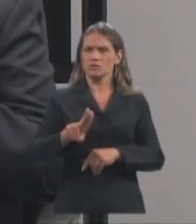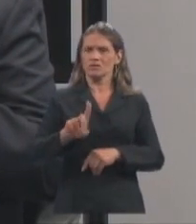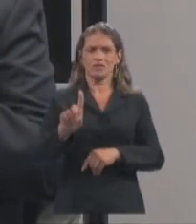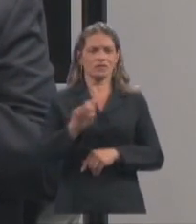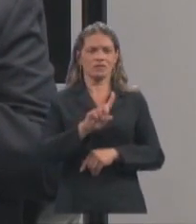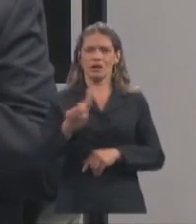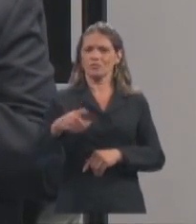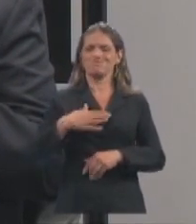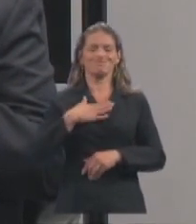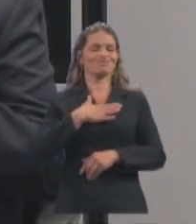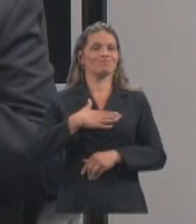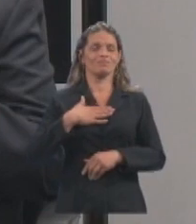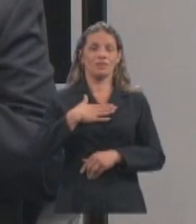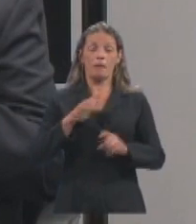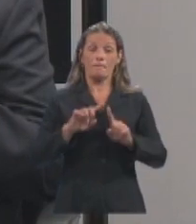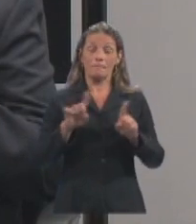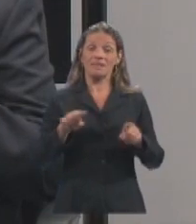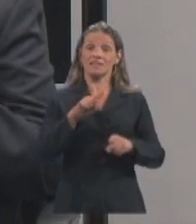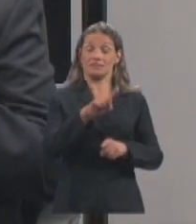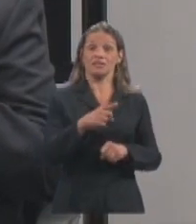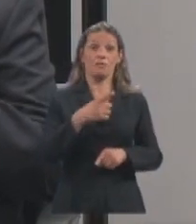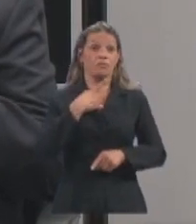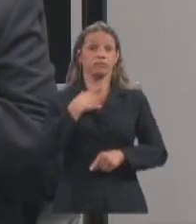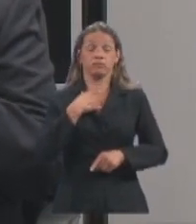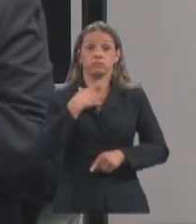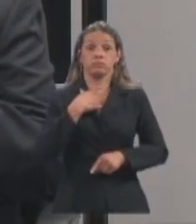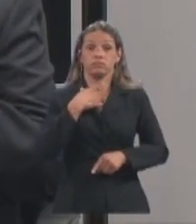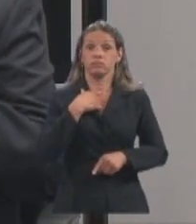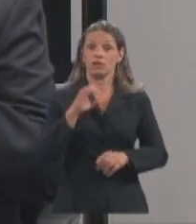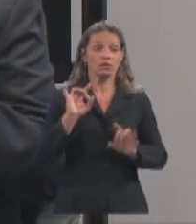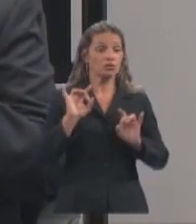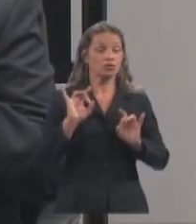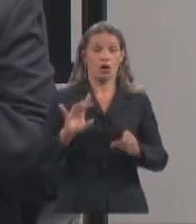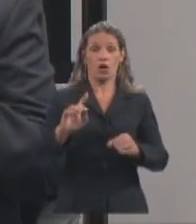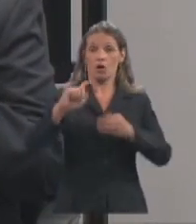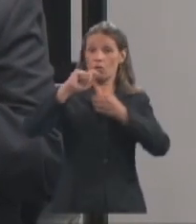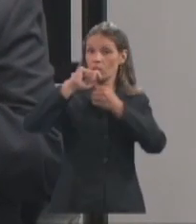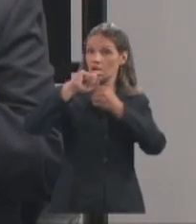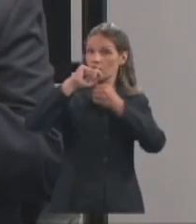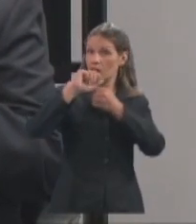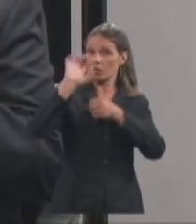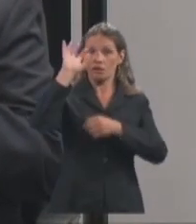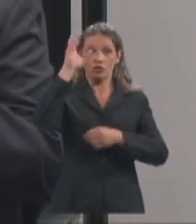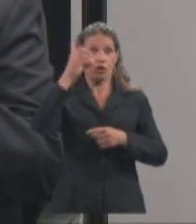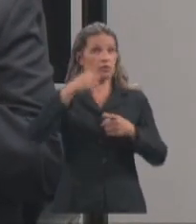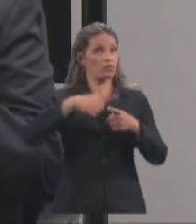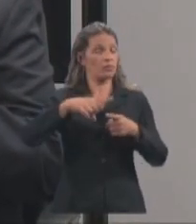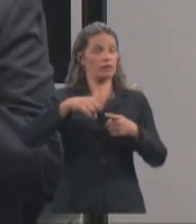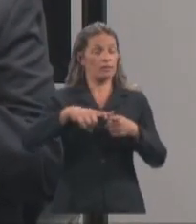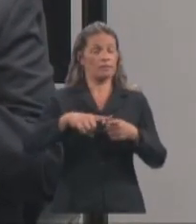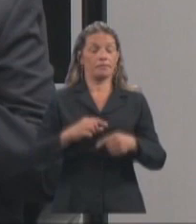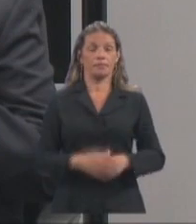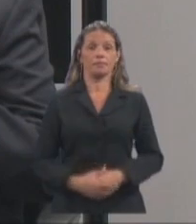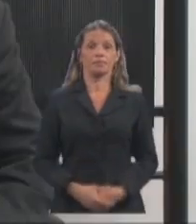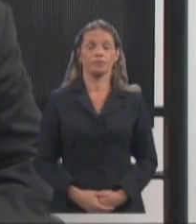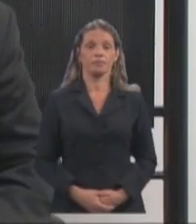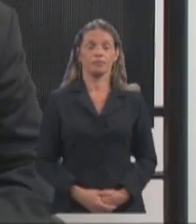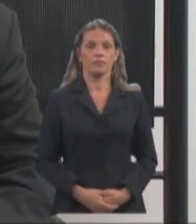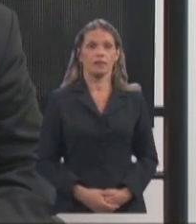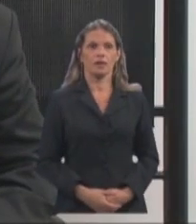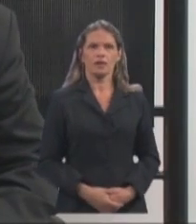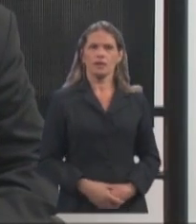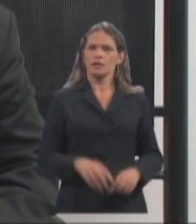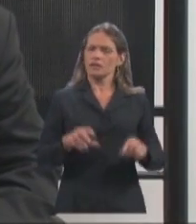satisfaz mas ele fica numa compulsão que só o craque resolve os seus problemas e aquela questão do do